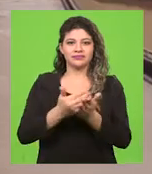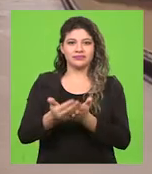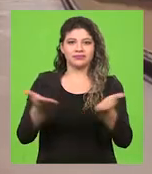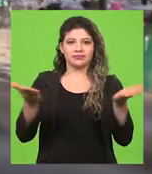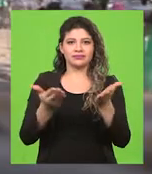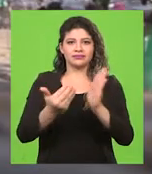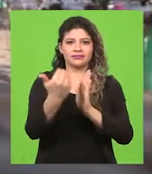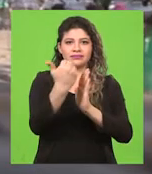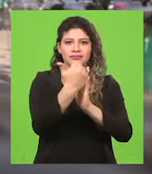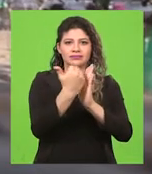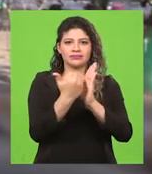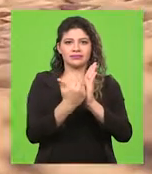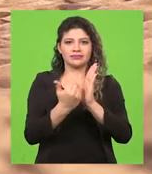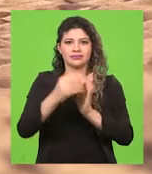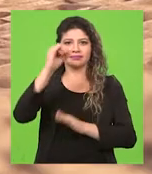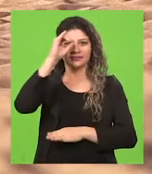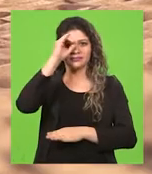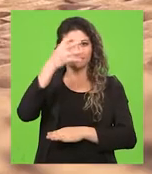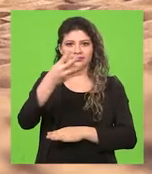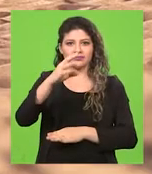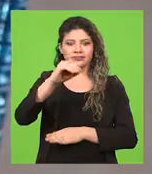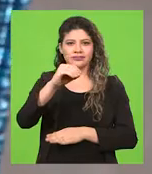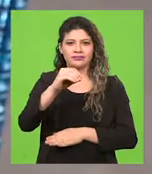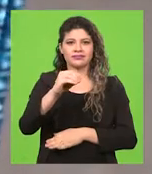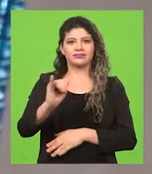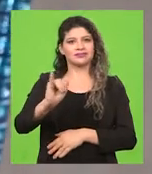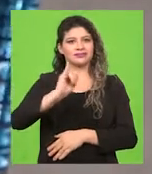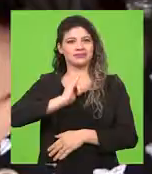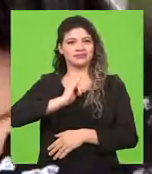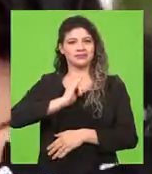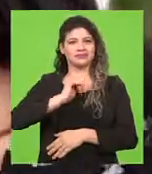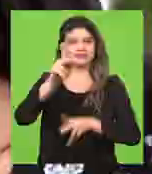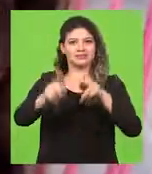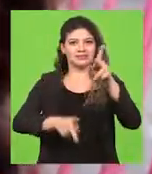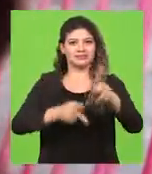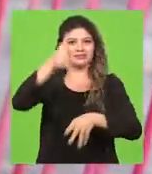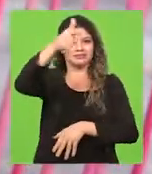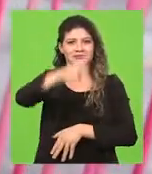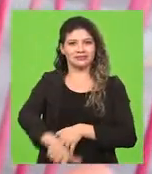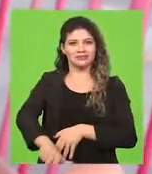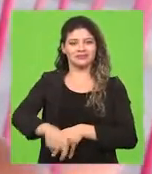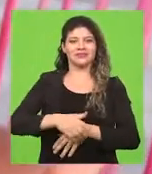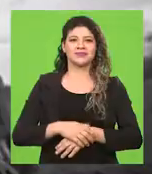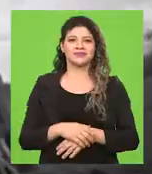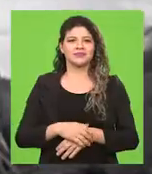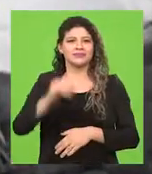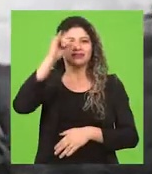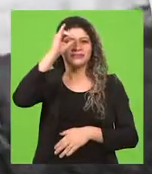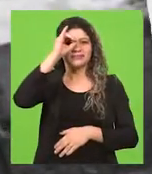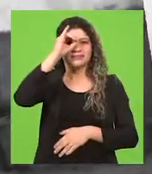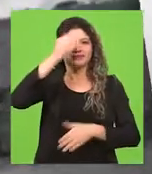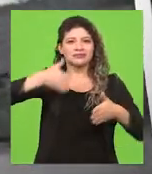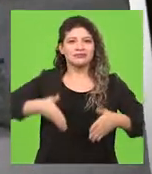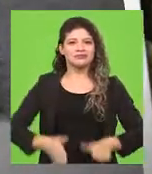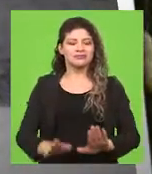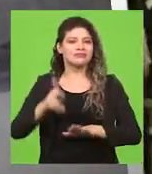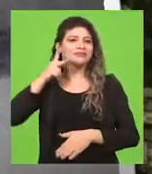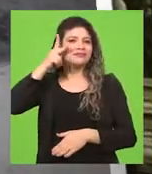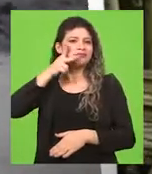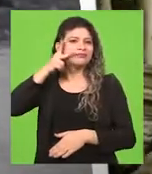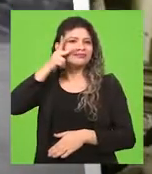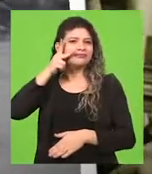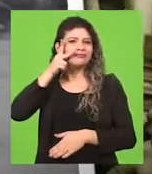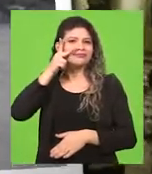Começa agora o programa Hildon Marques 40. Imperatriz do povo de novo. Hildon saiu do sertão da